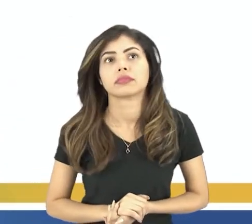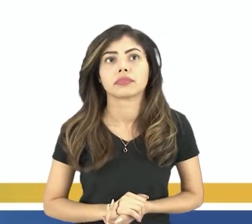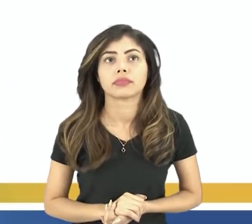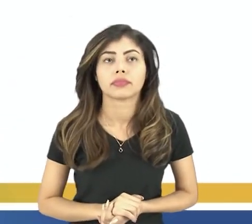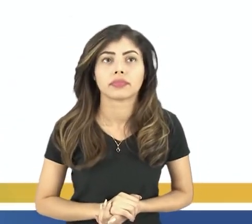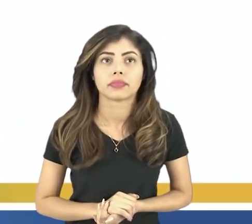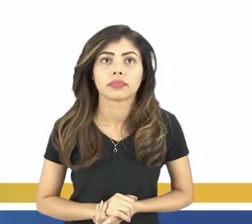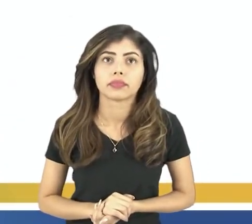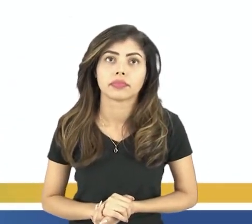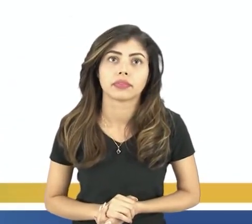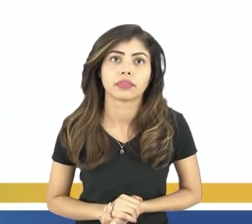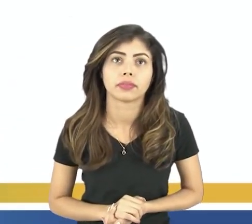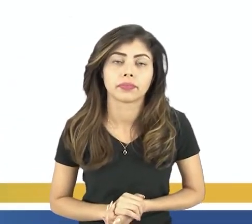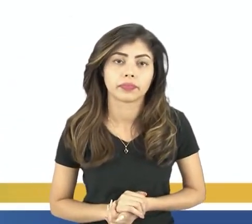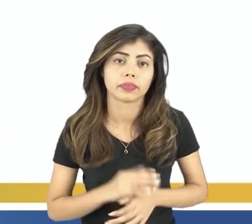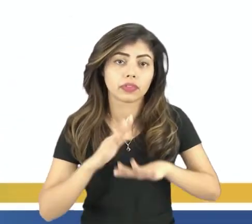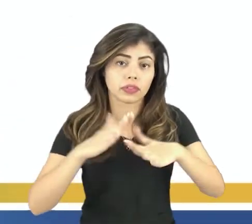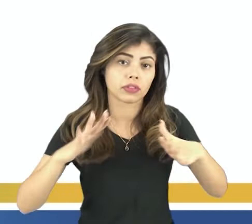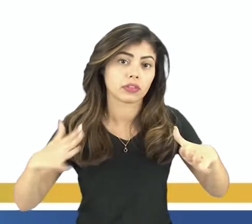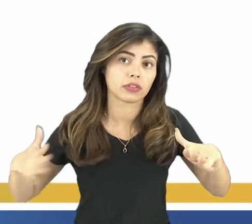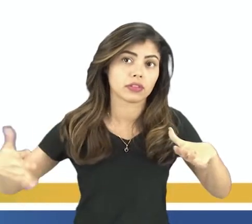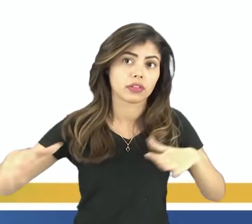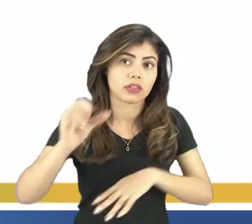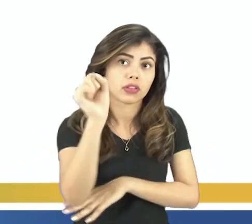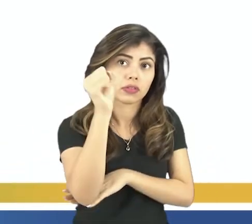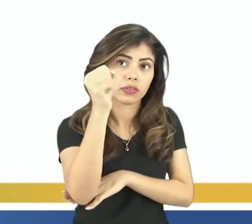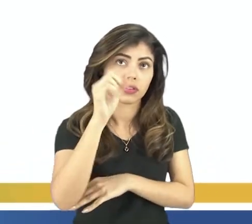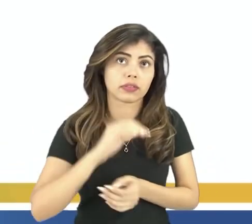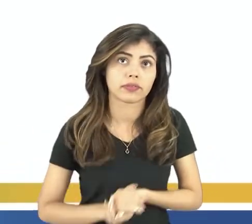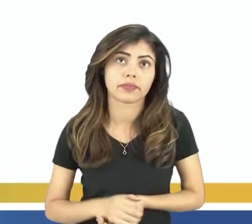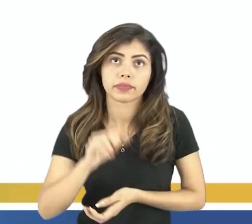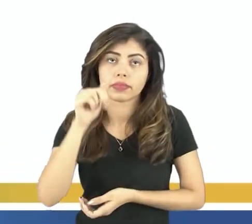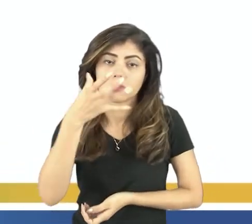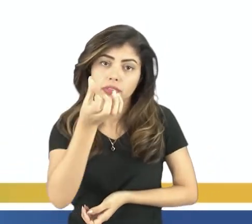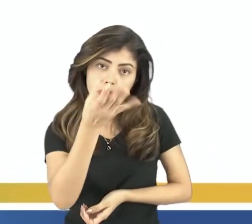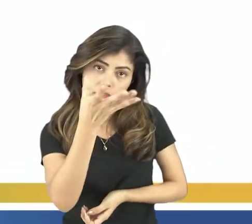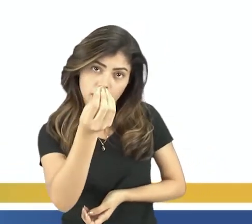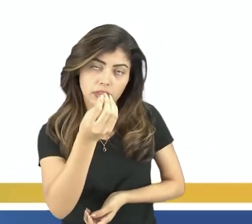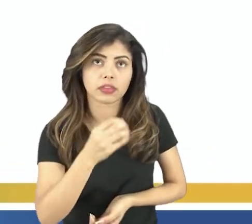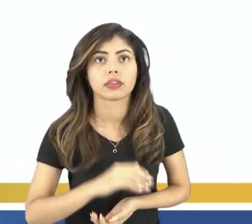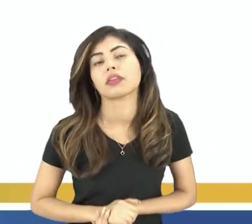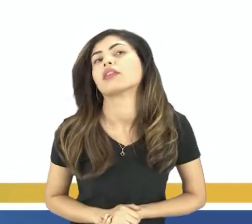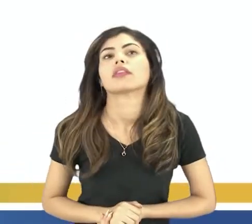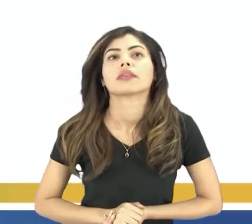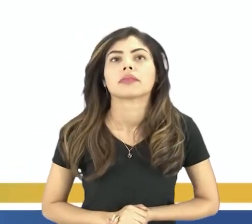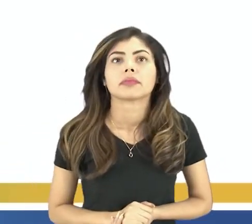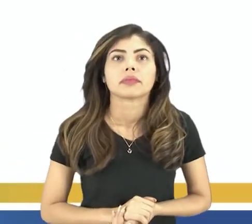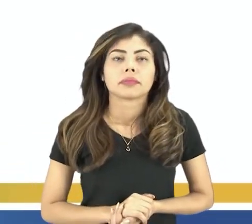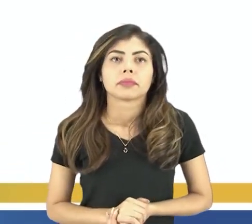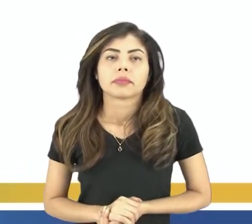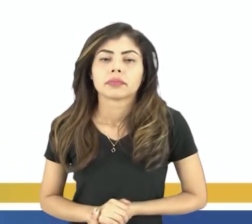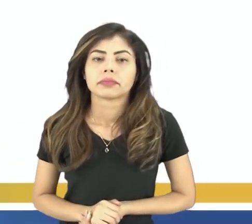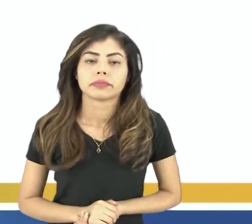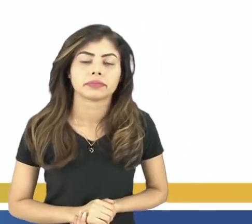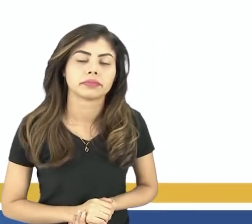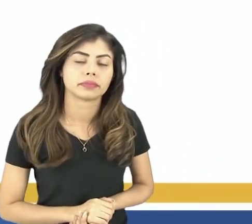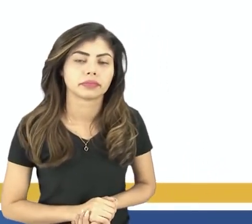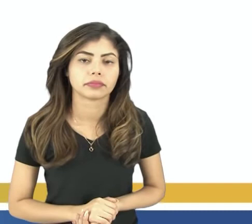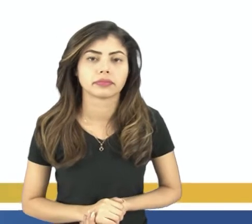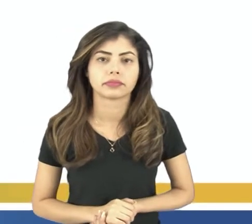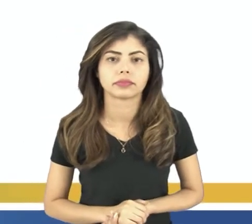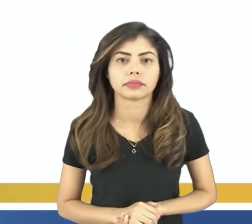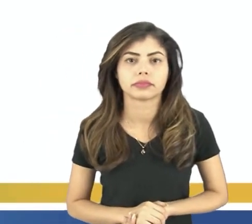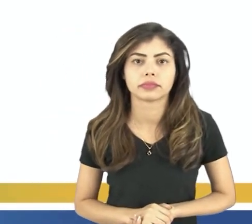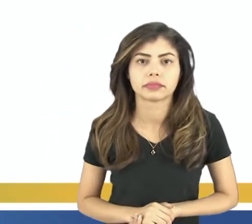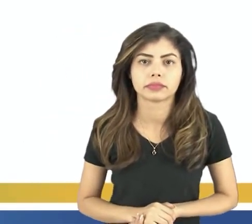positivo. O campo magnético, 8 Tesla. E o seno, nesse caso, não vai zerar. Ele deu um valor de 60 graus para nós, pode